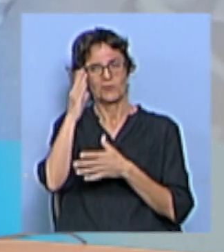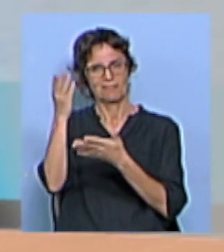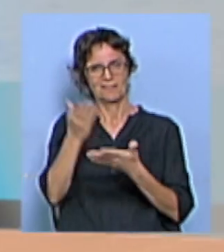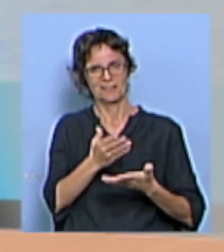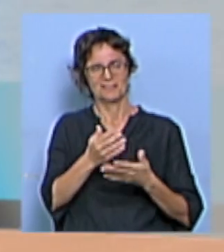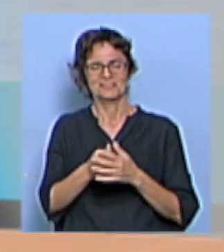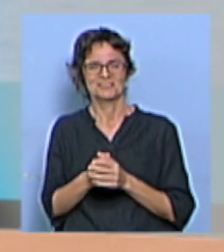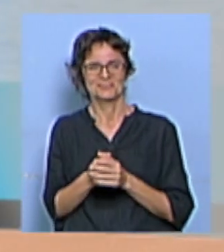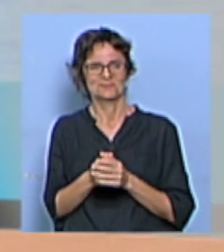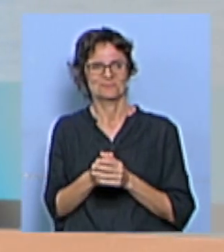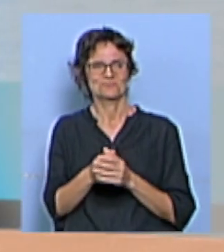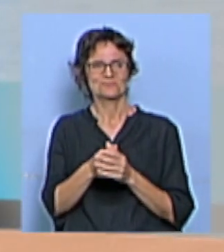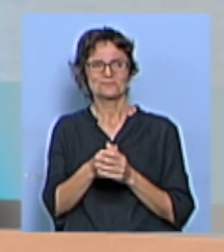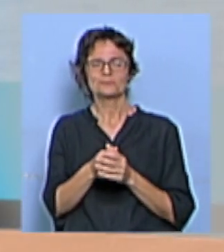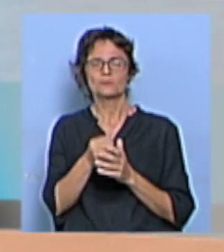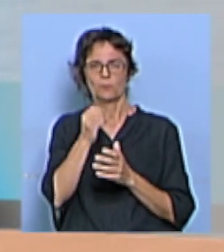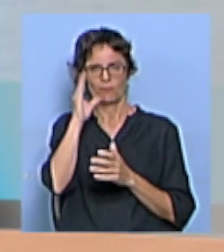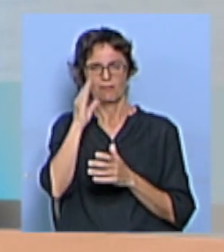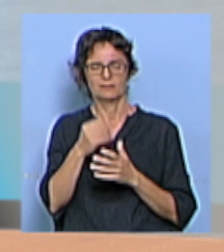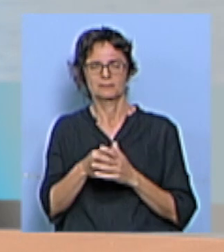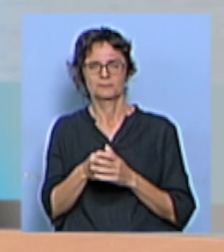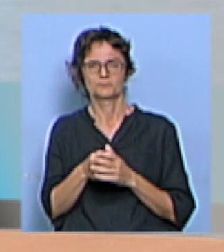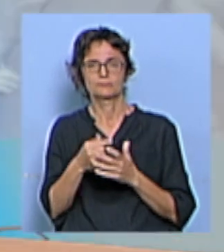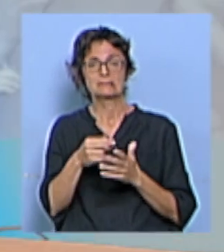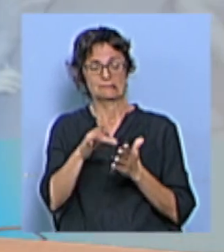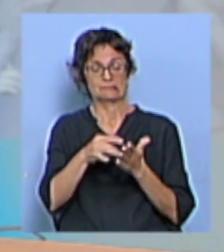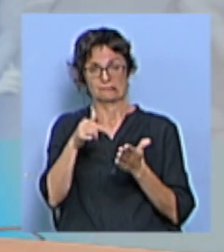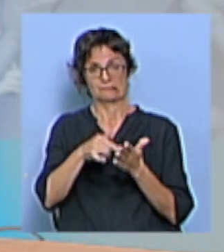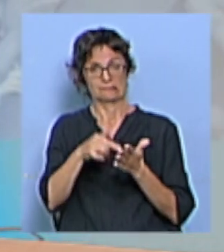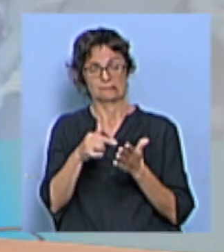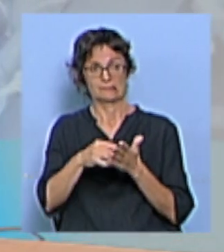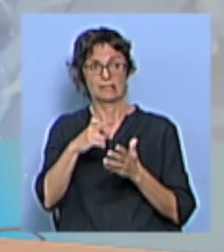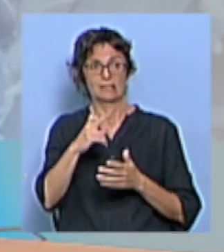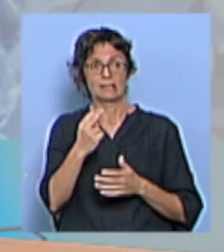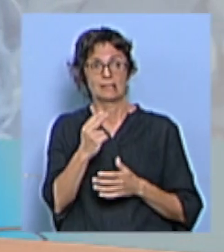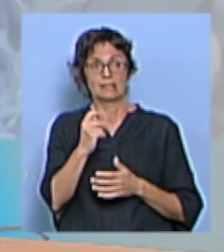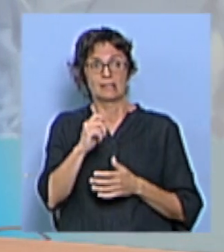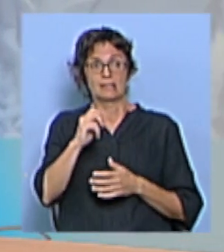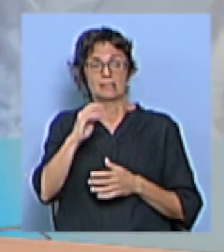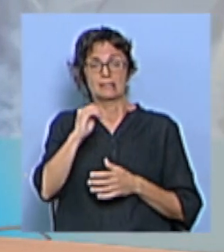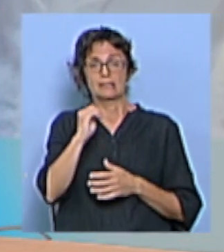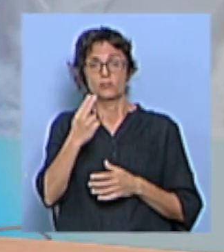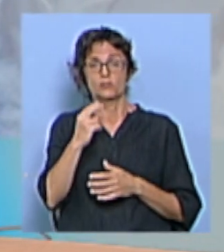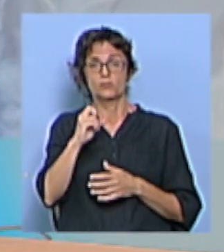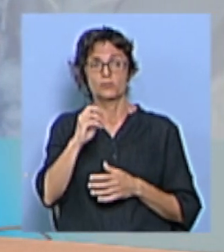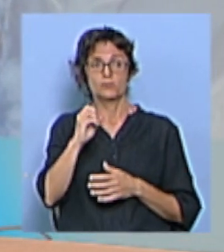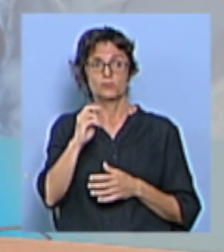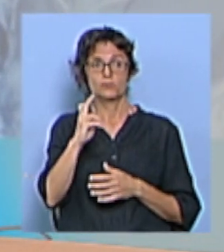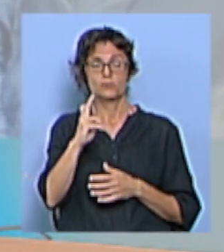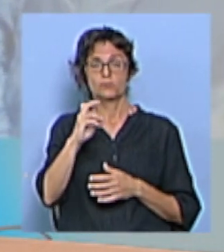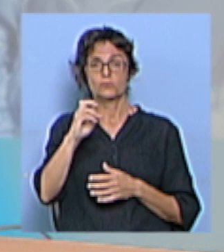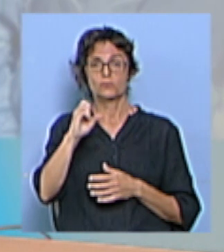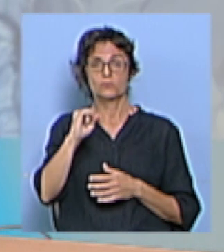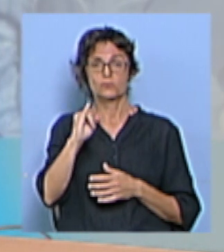estar aqui no programa Eclésia. Este livro, este Ressurgir, que tem esse título, é uma